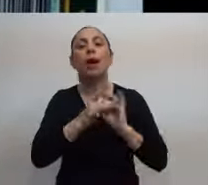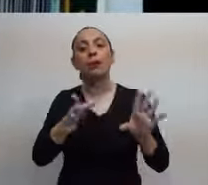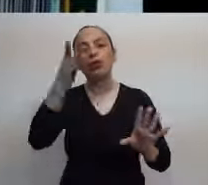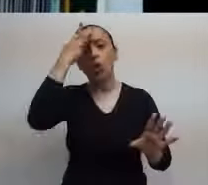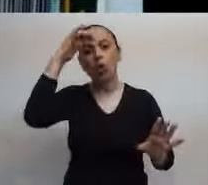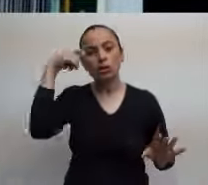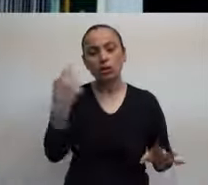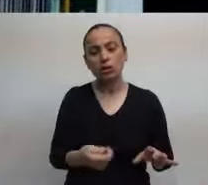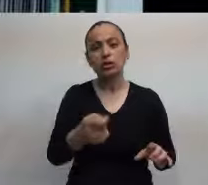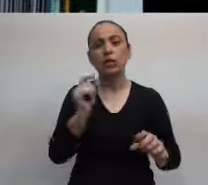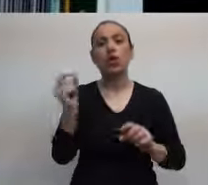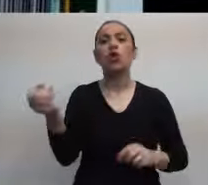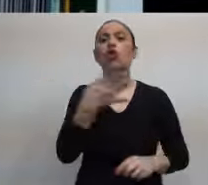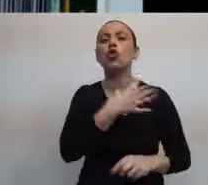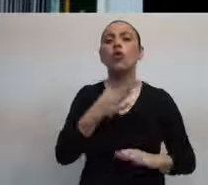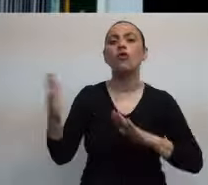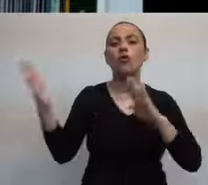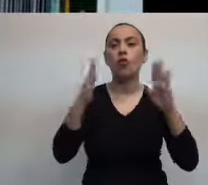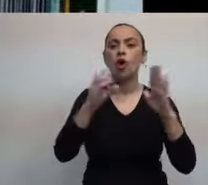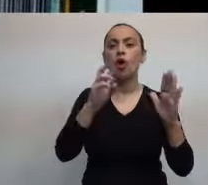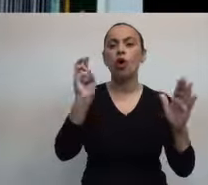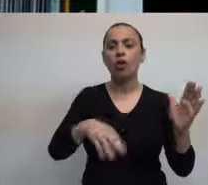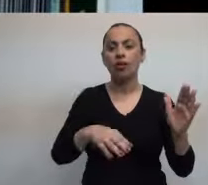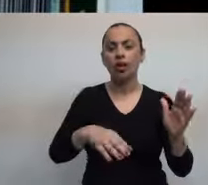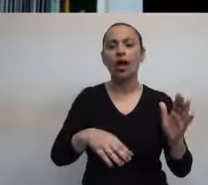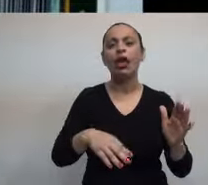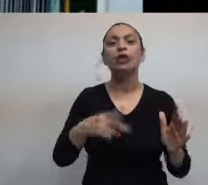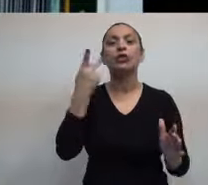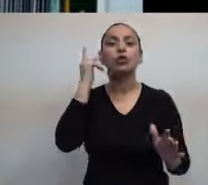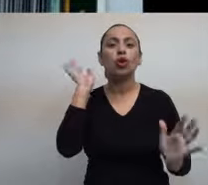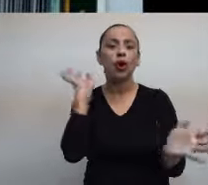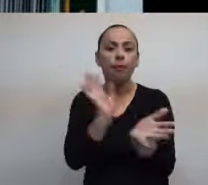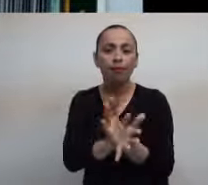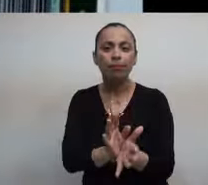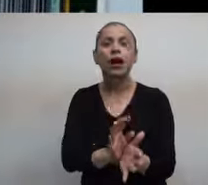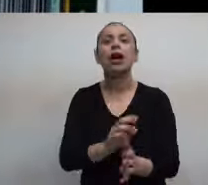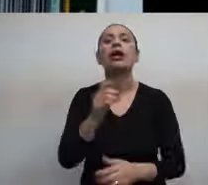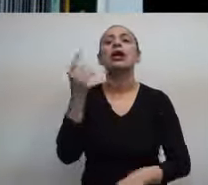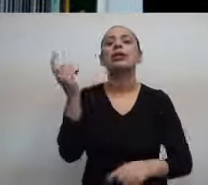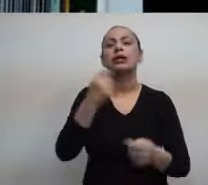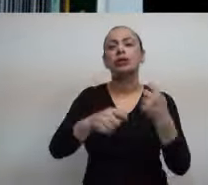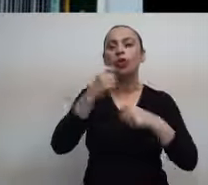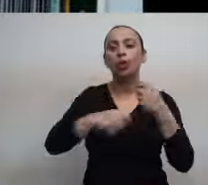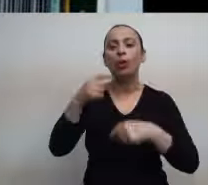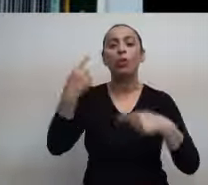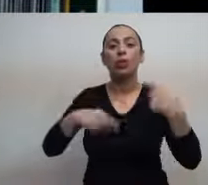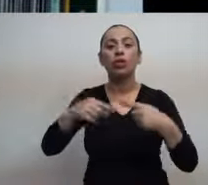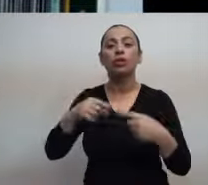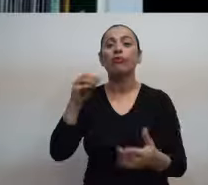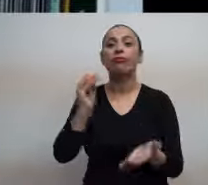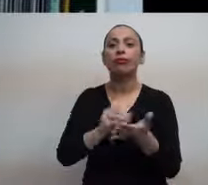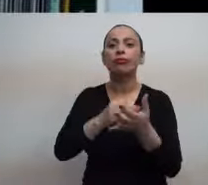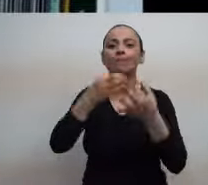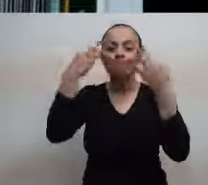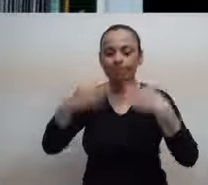permitem conceber uma nova ordem sobre a marca da economia política da incerteza.